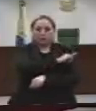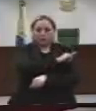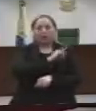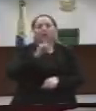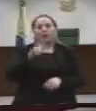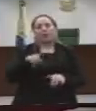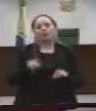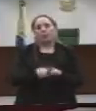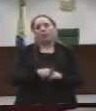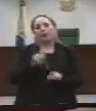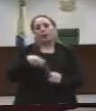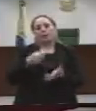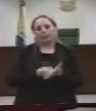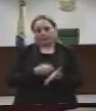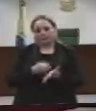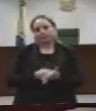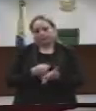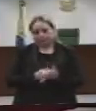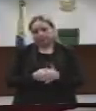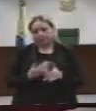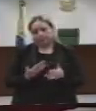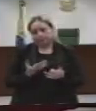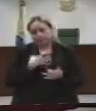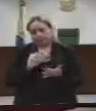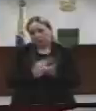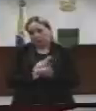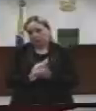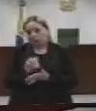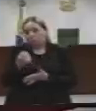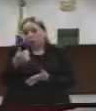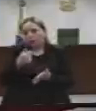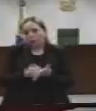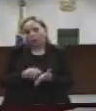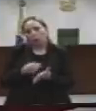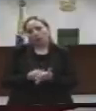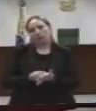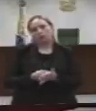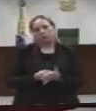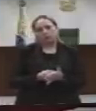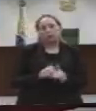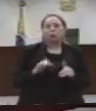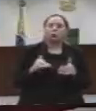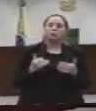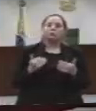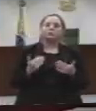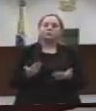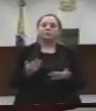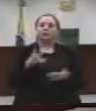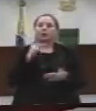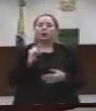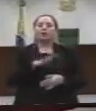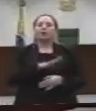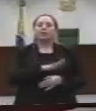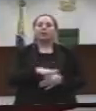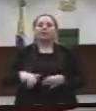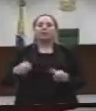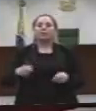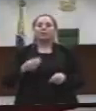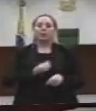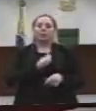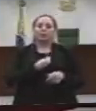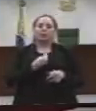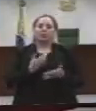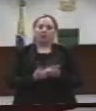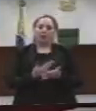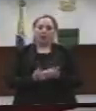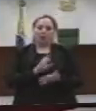e inadvertida ele é quase obrigatório quando requer que a criança seja presente o próprio